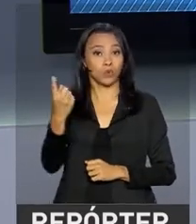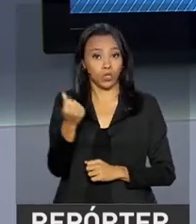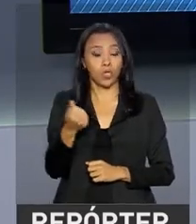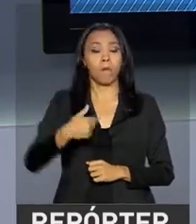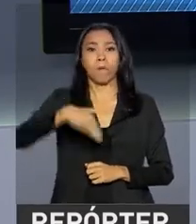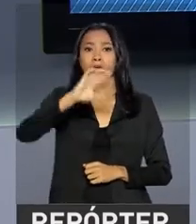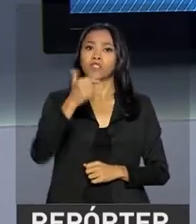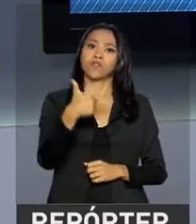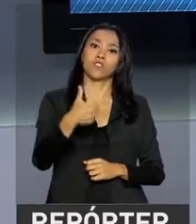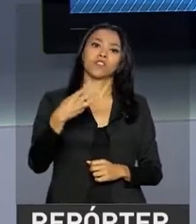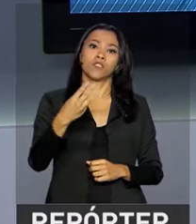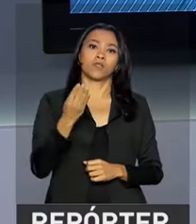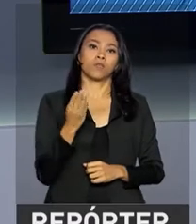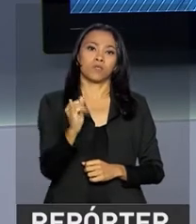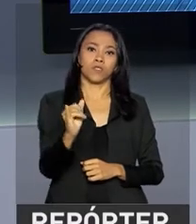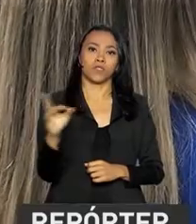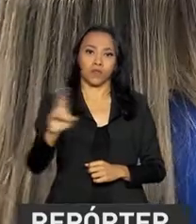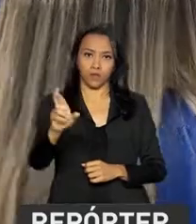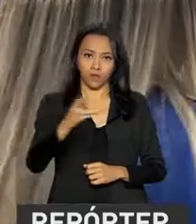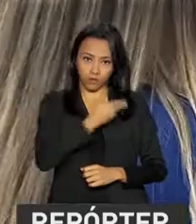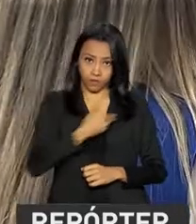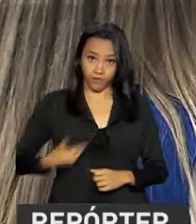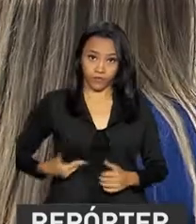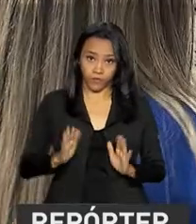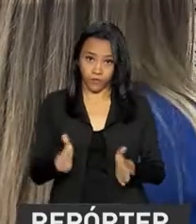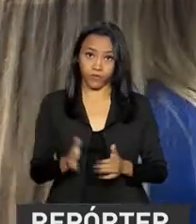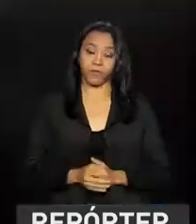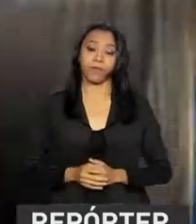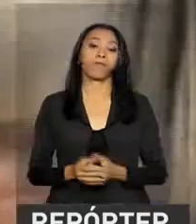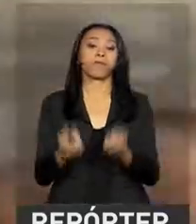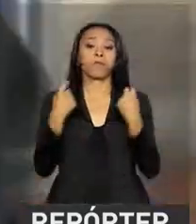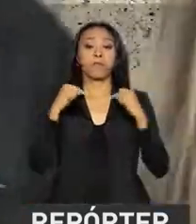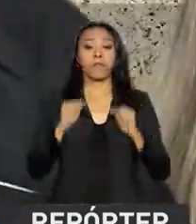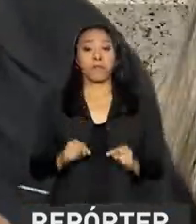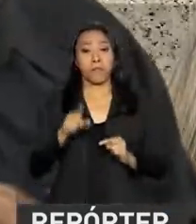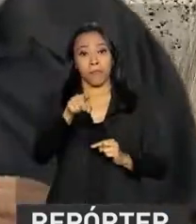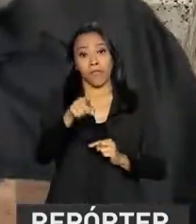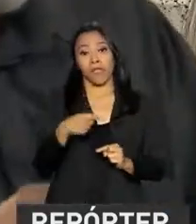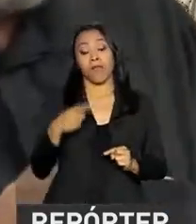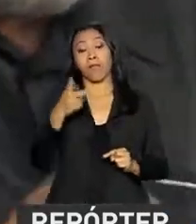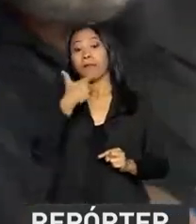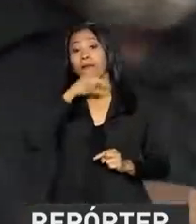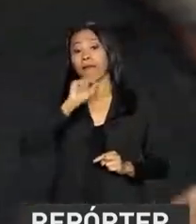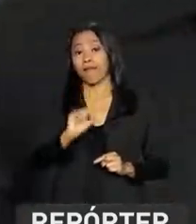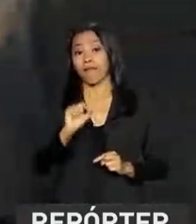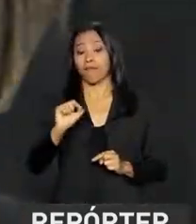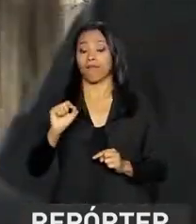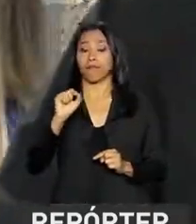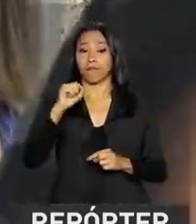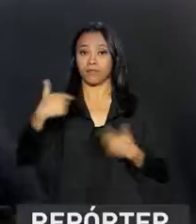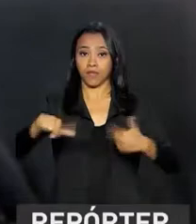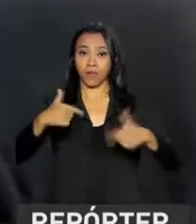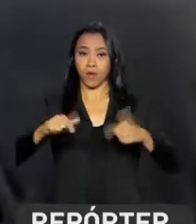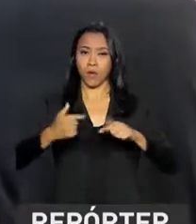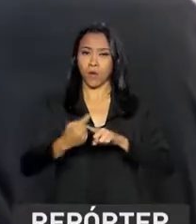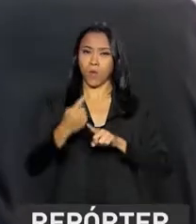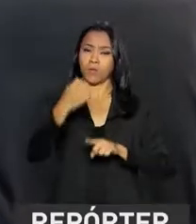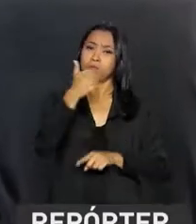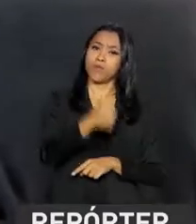23 bilhões de reais a medida vale para quem trabalhou algum período entre